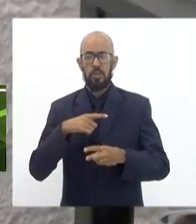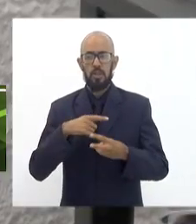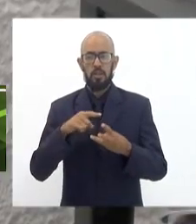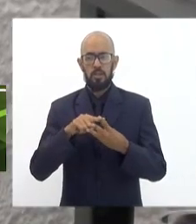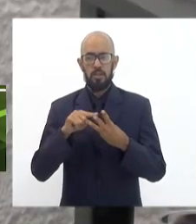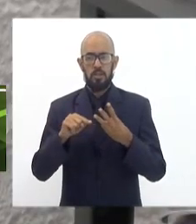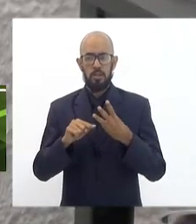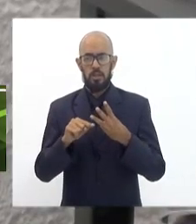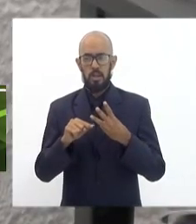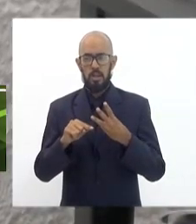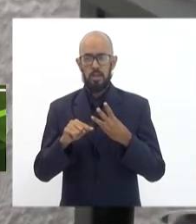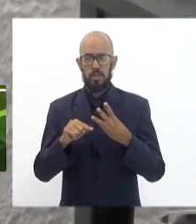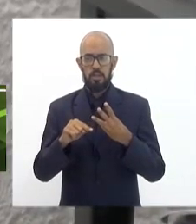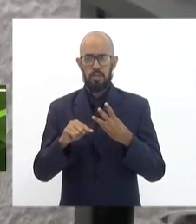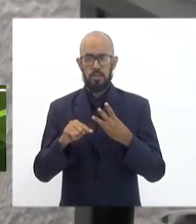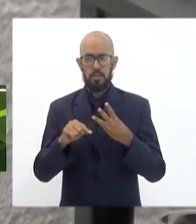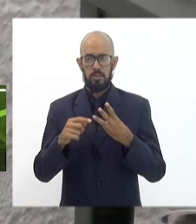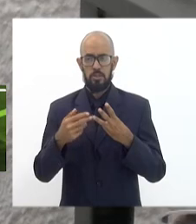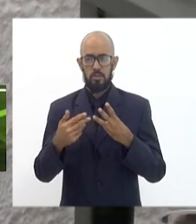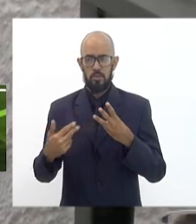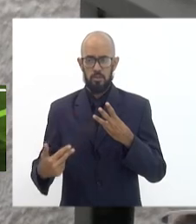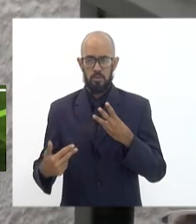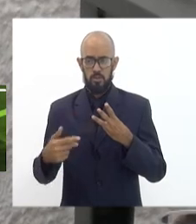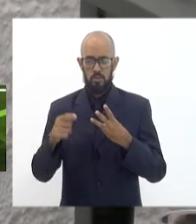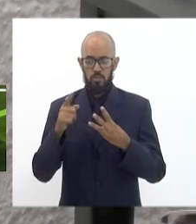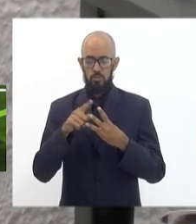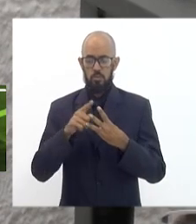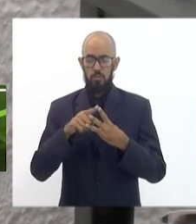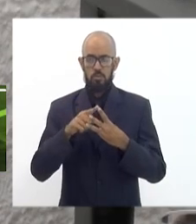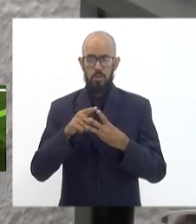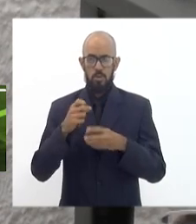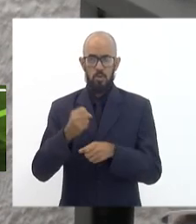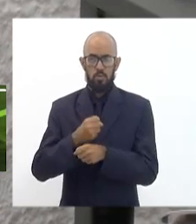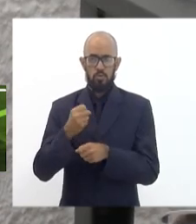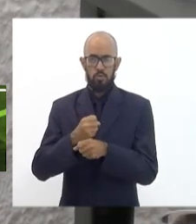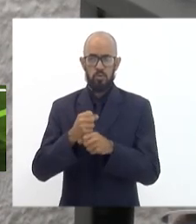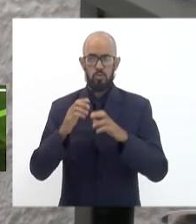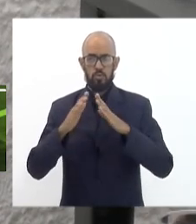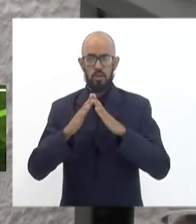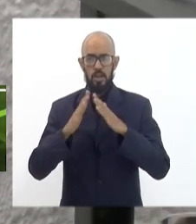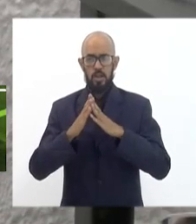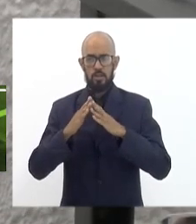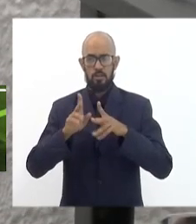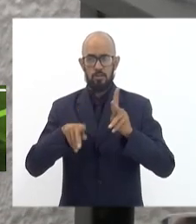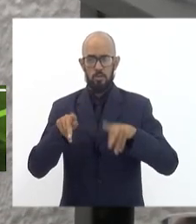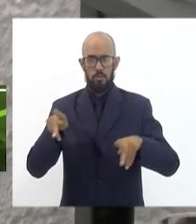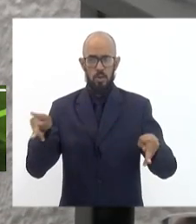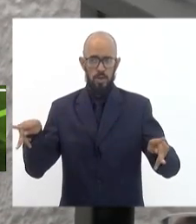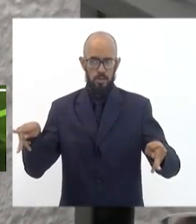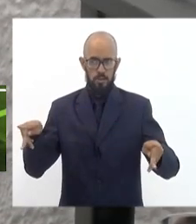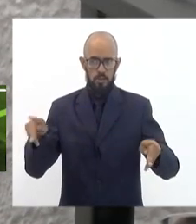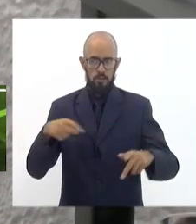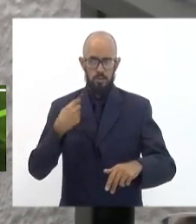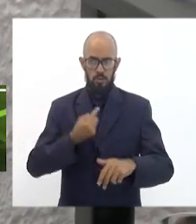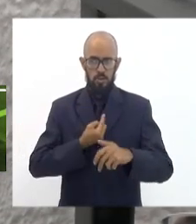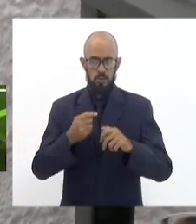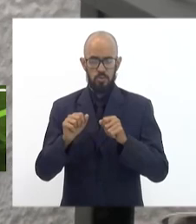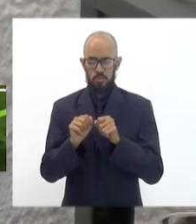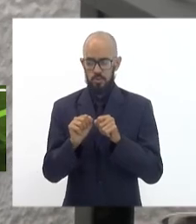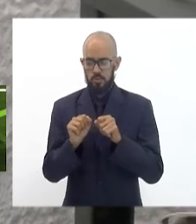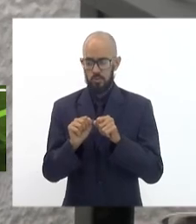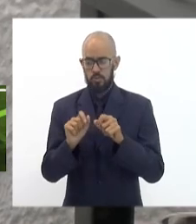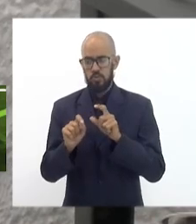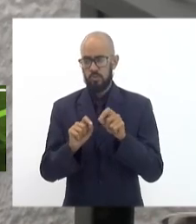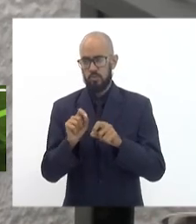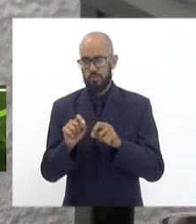três braços um a construção de casas populares E aí nós fizemos